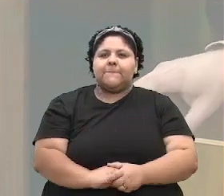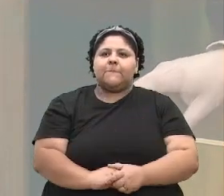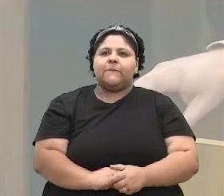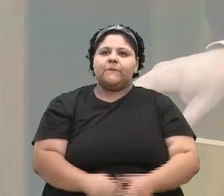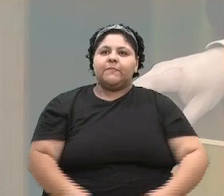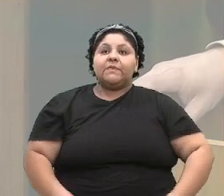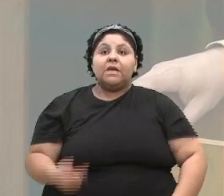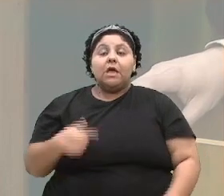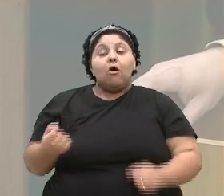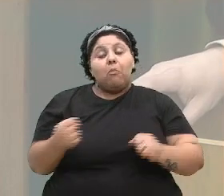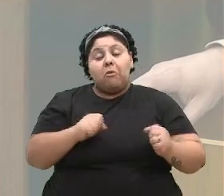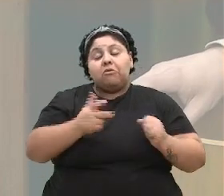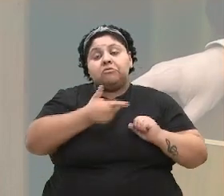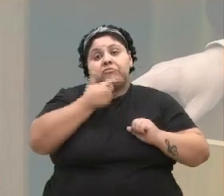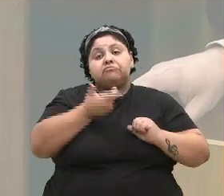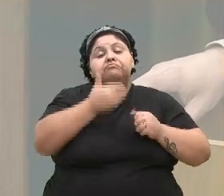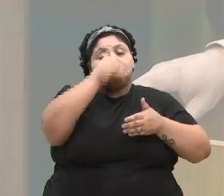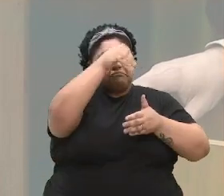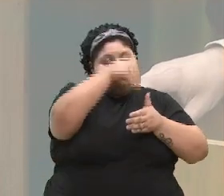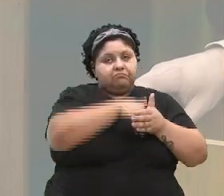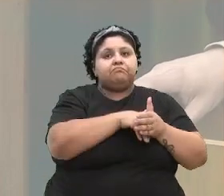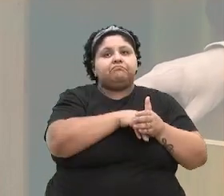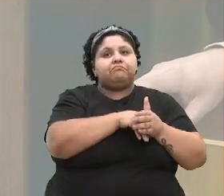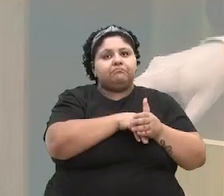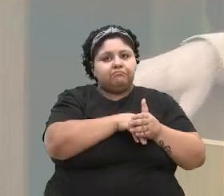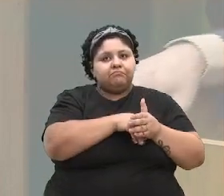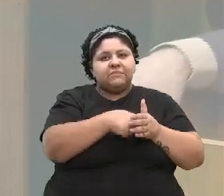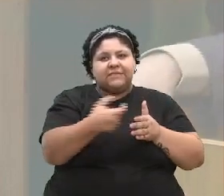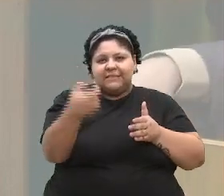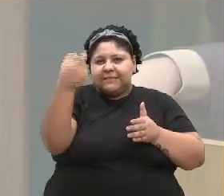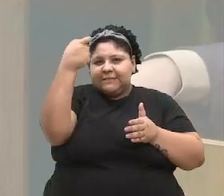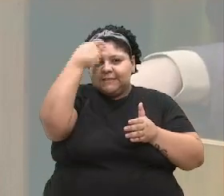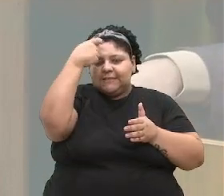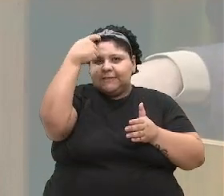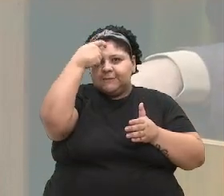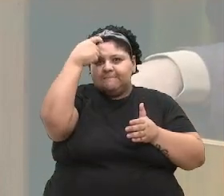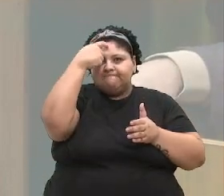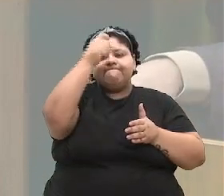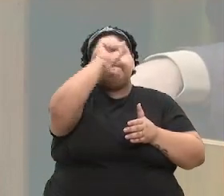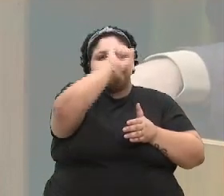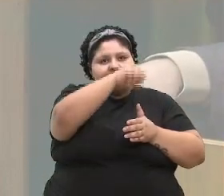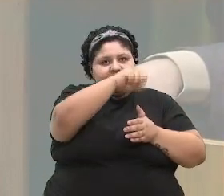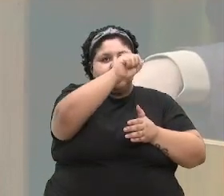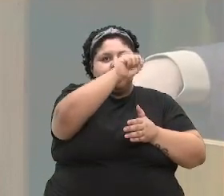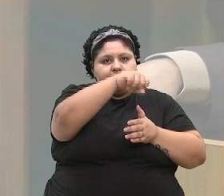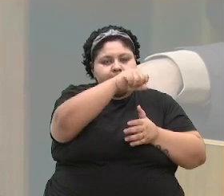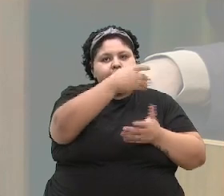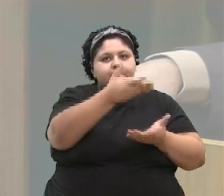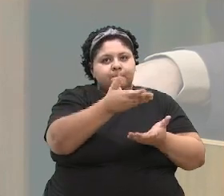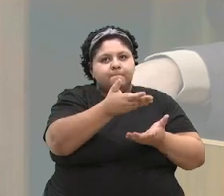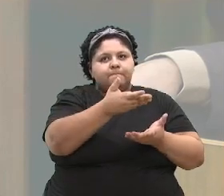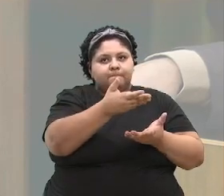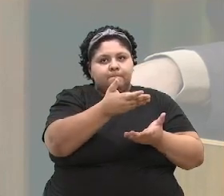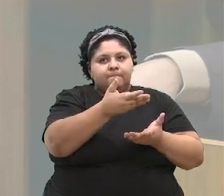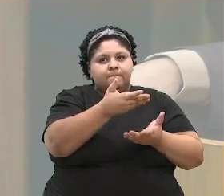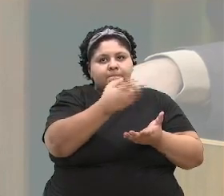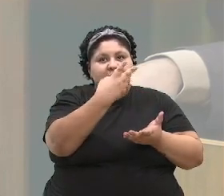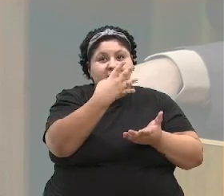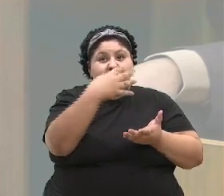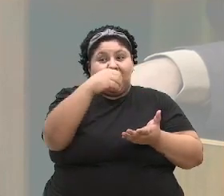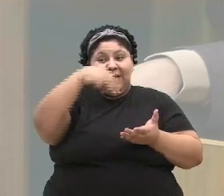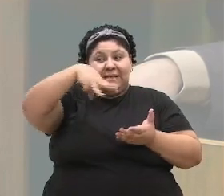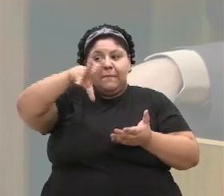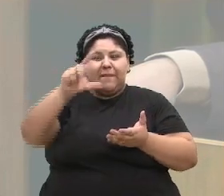E eu posso dizer que voto consciente, o meu voto é sim, sobre esses 40